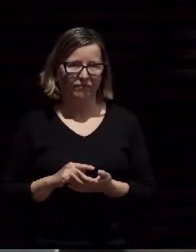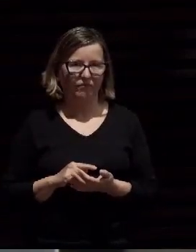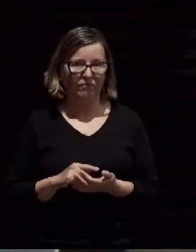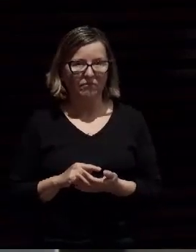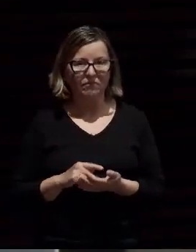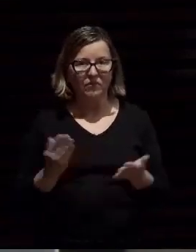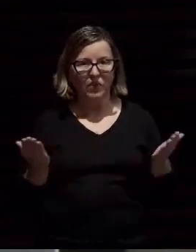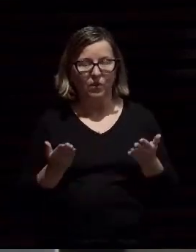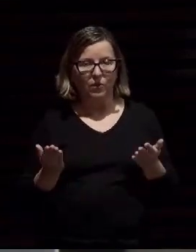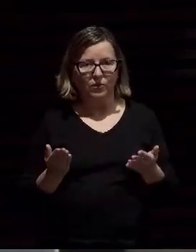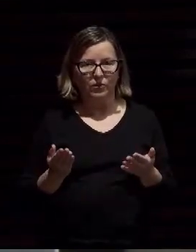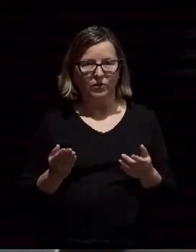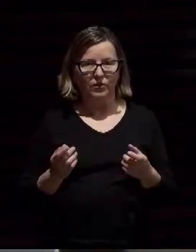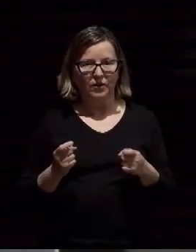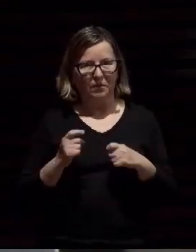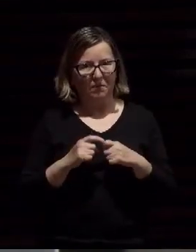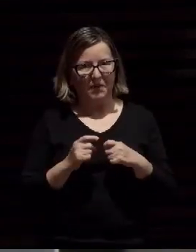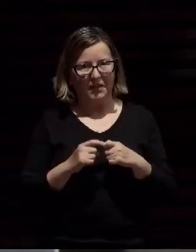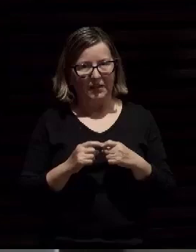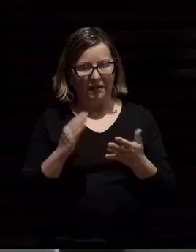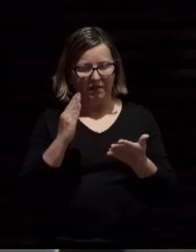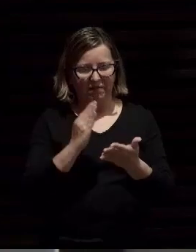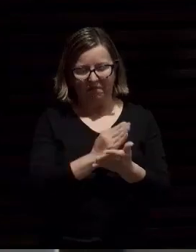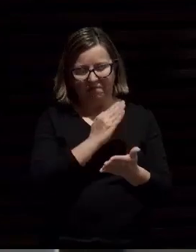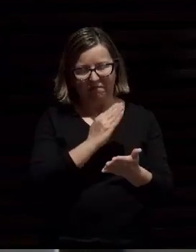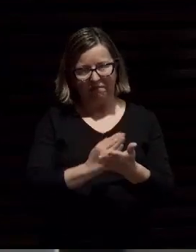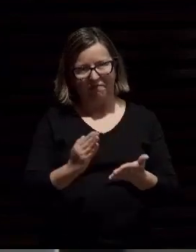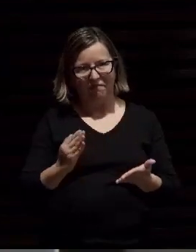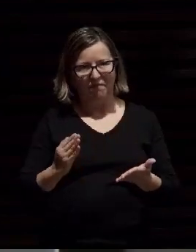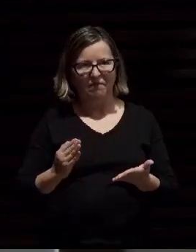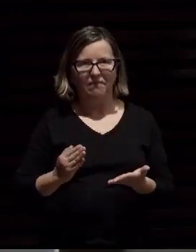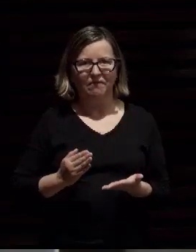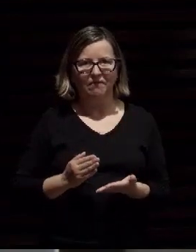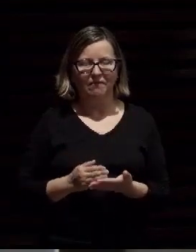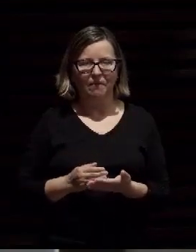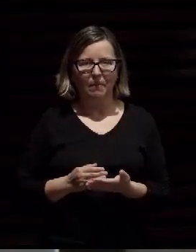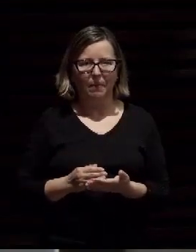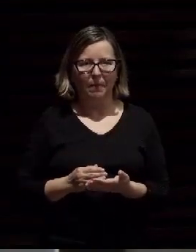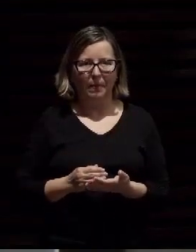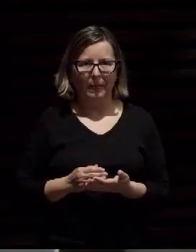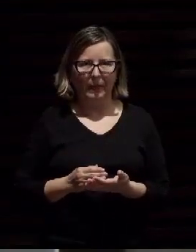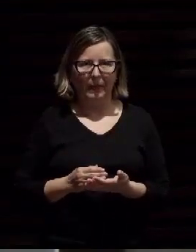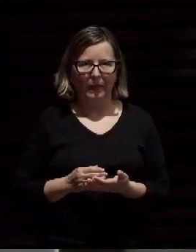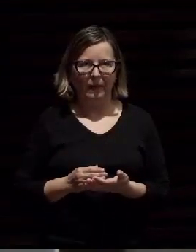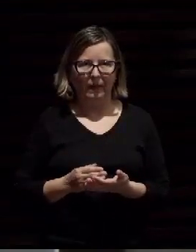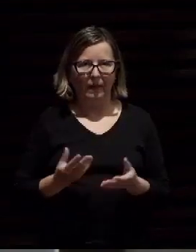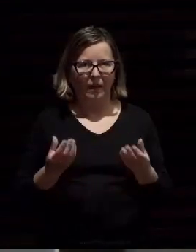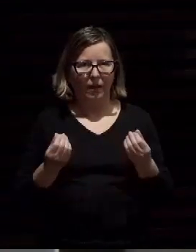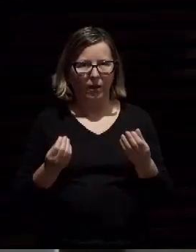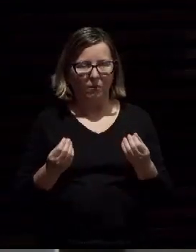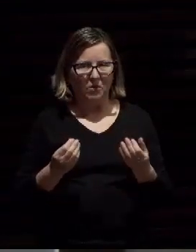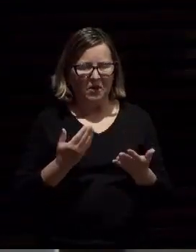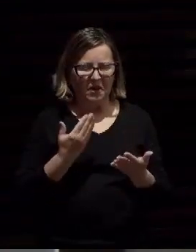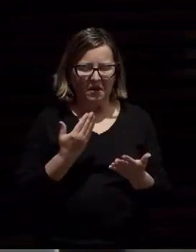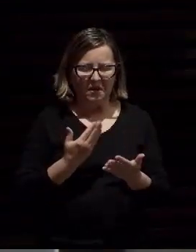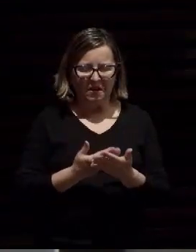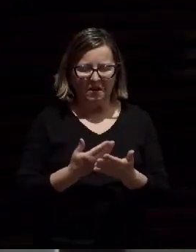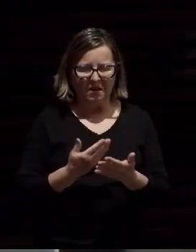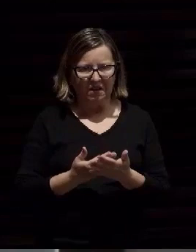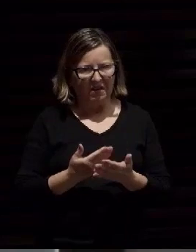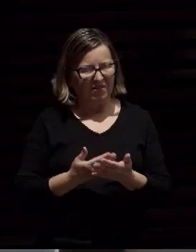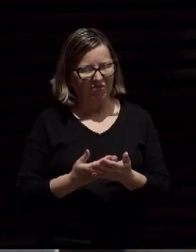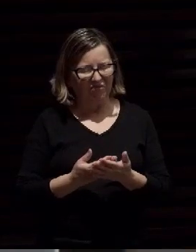Hoje a medicina está rachada, com muitos estudos para todos os